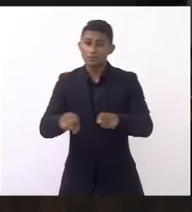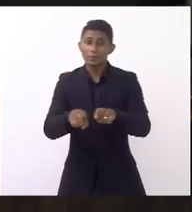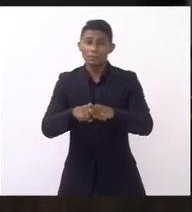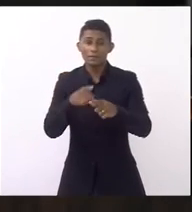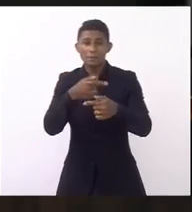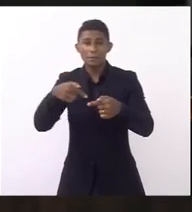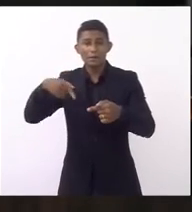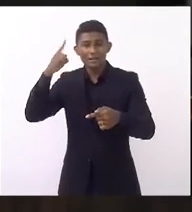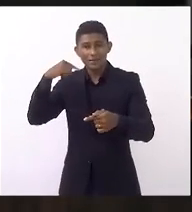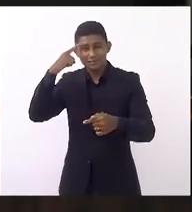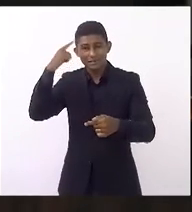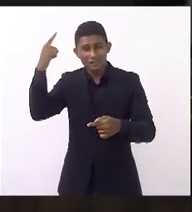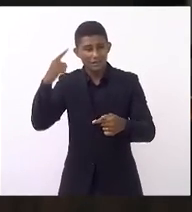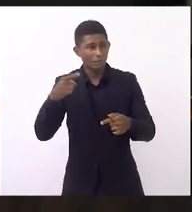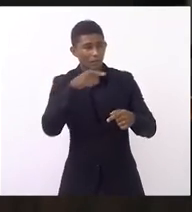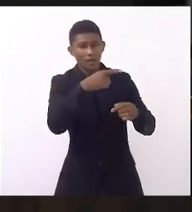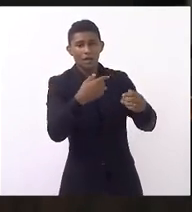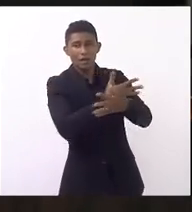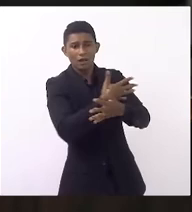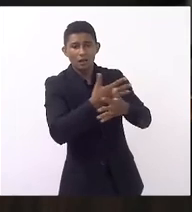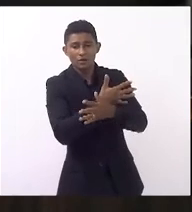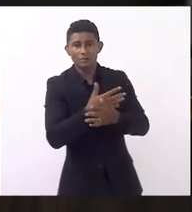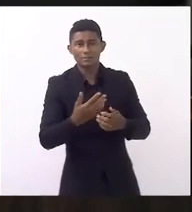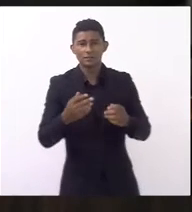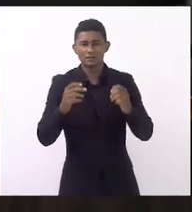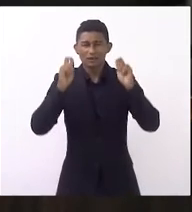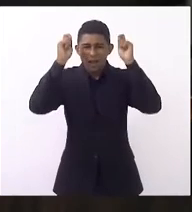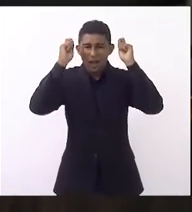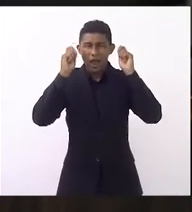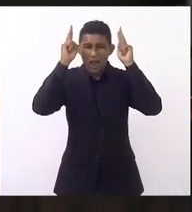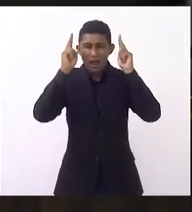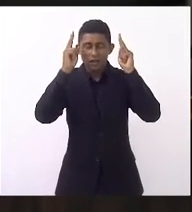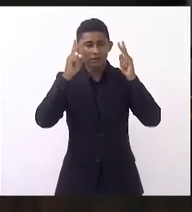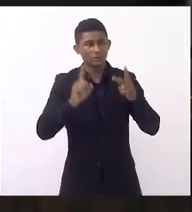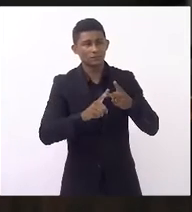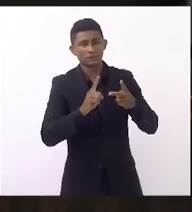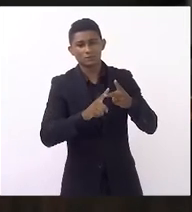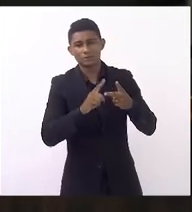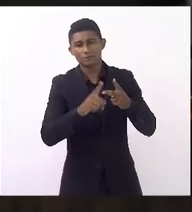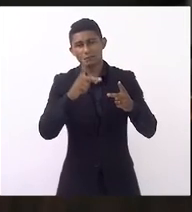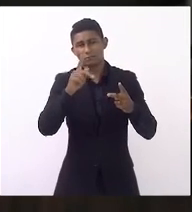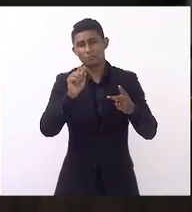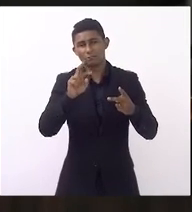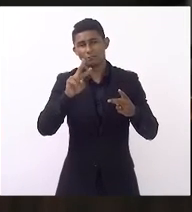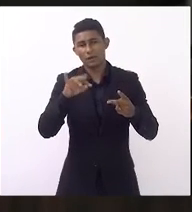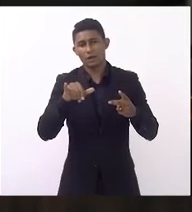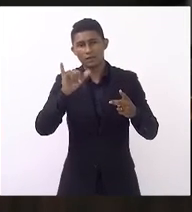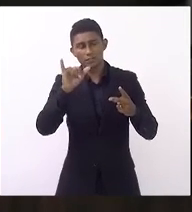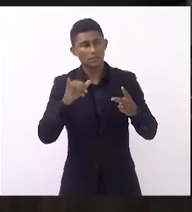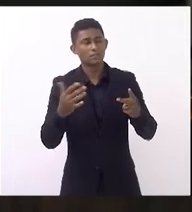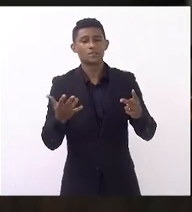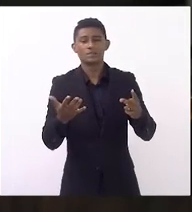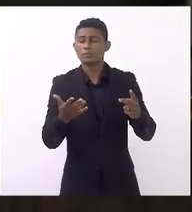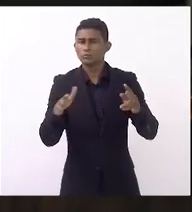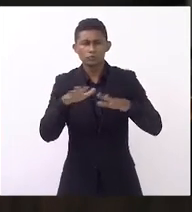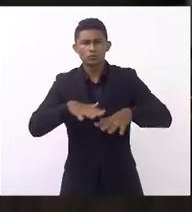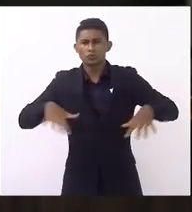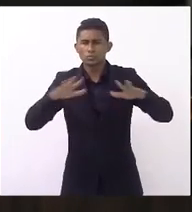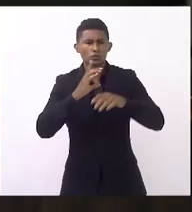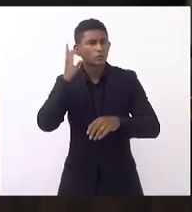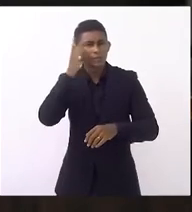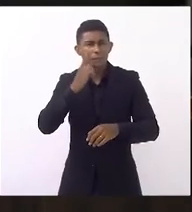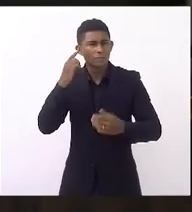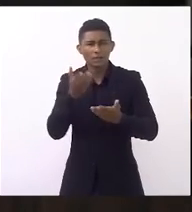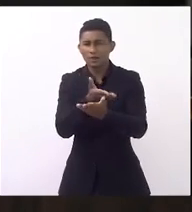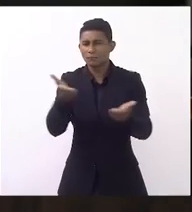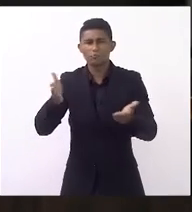Paraty, Mangaratiba. Então, hoje, mais uma vez, parabenizar a atuação de todos os deputados que, num